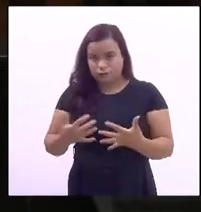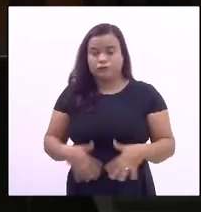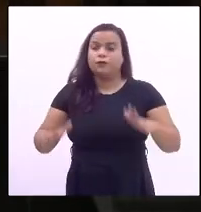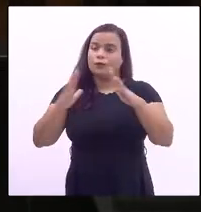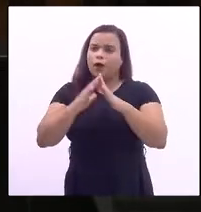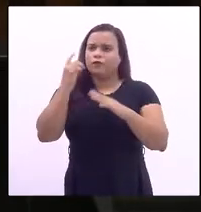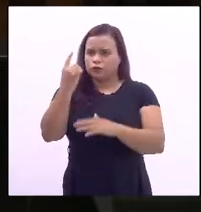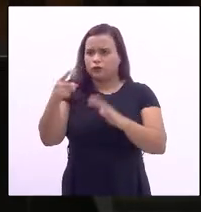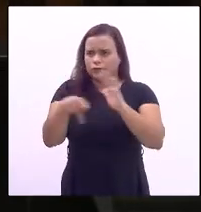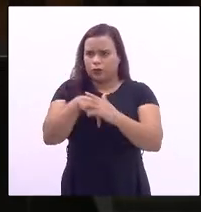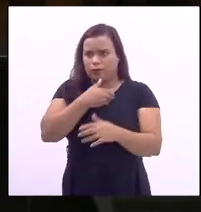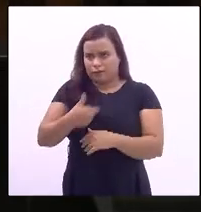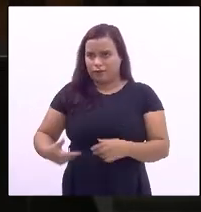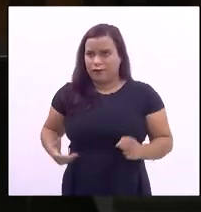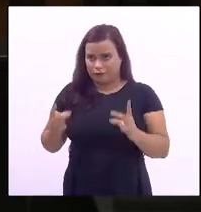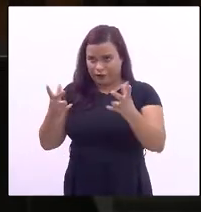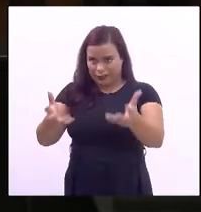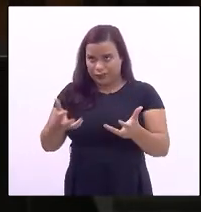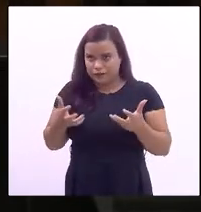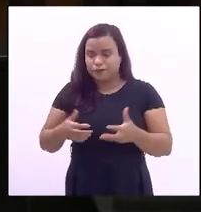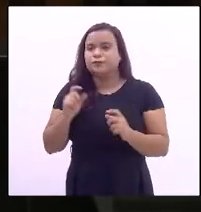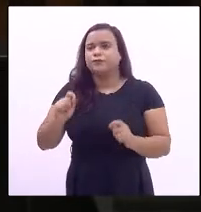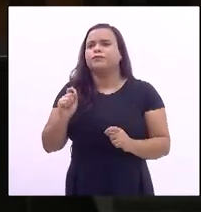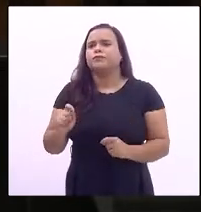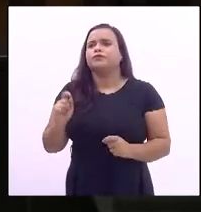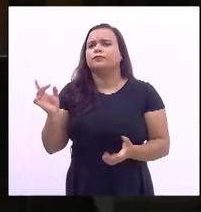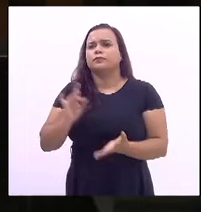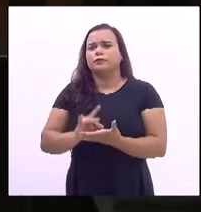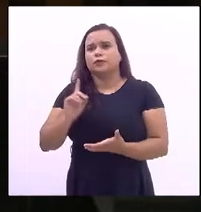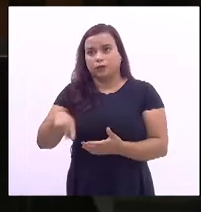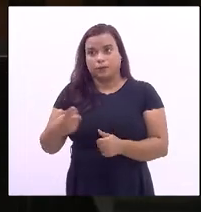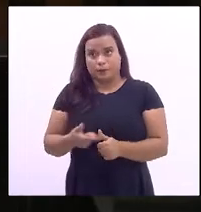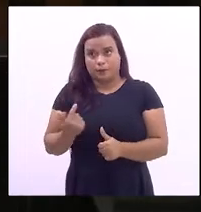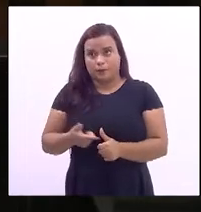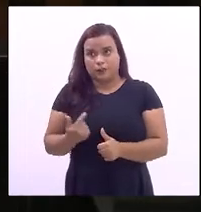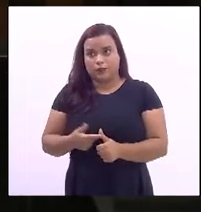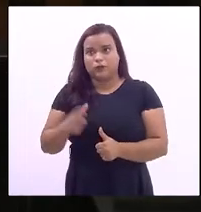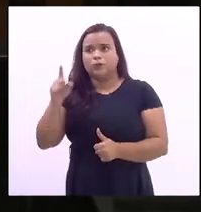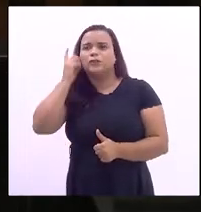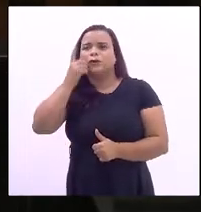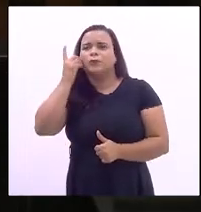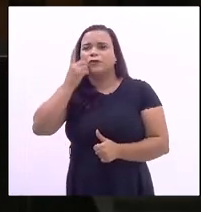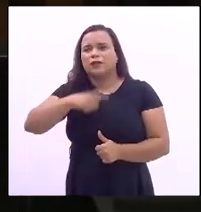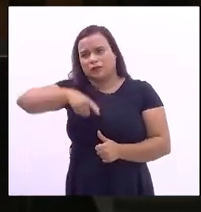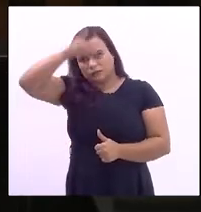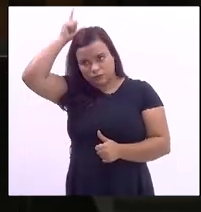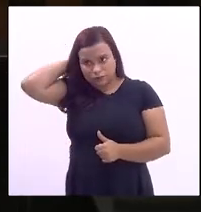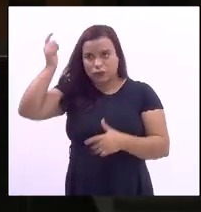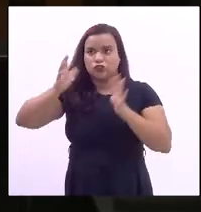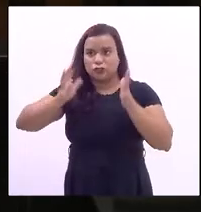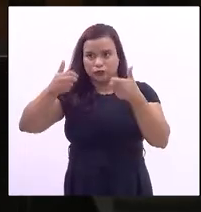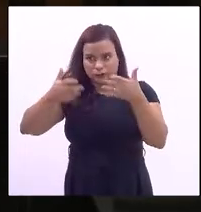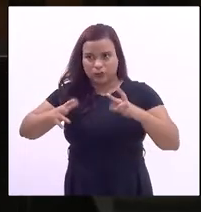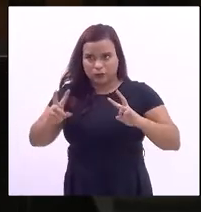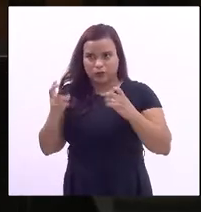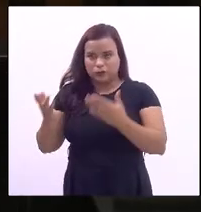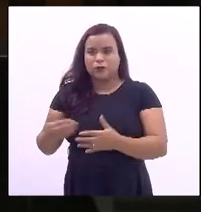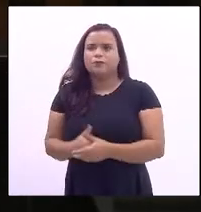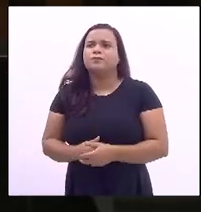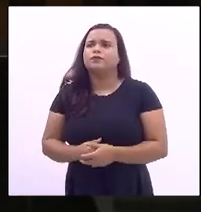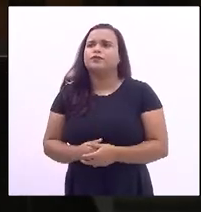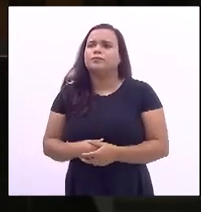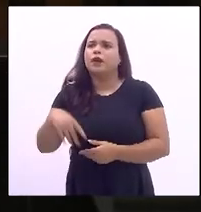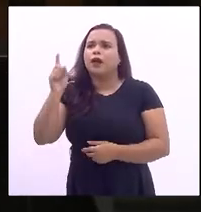dos imóveis que o Governo está querendo vender na verdade o primeiro o Deputado Luiz Paulo já fez referência a esse móvel